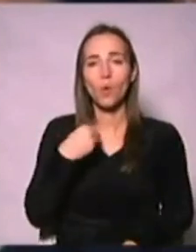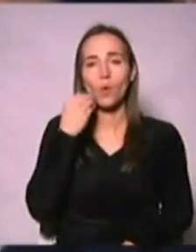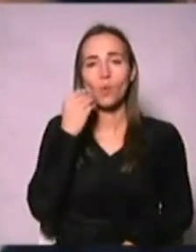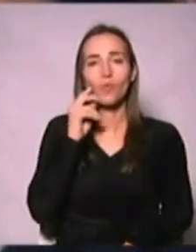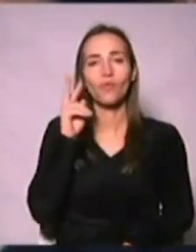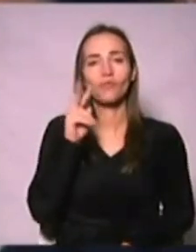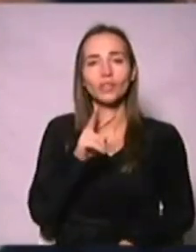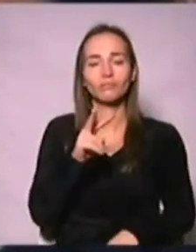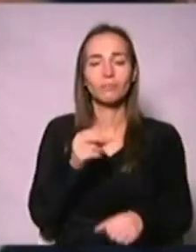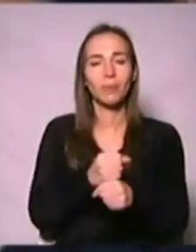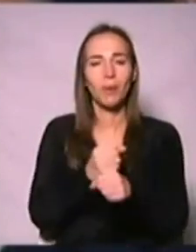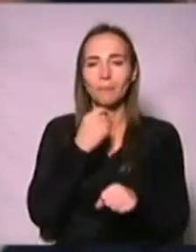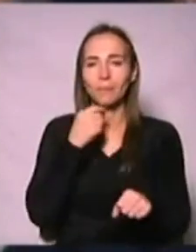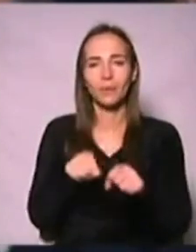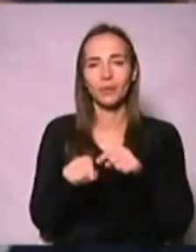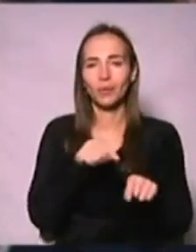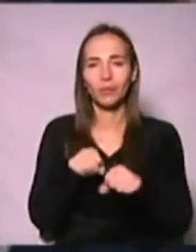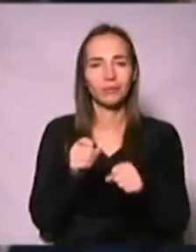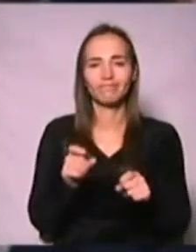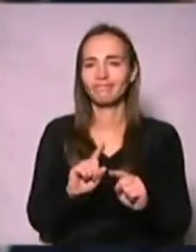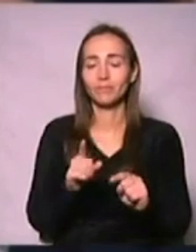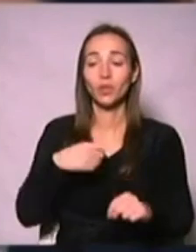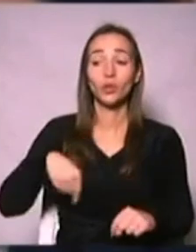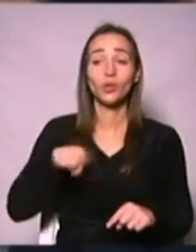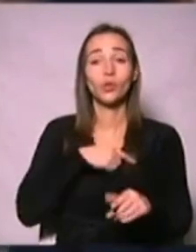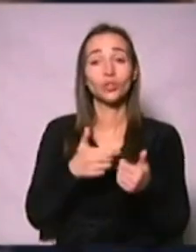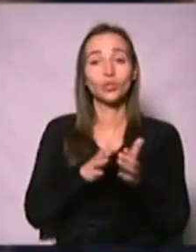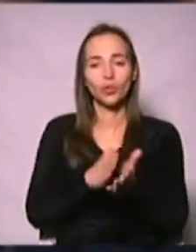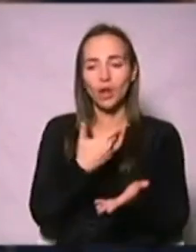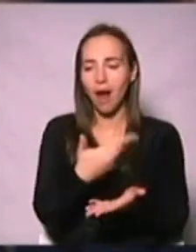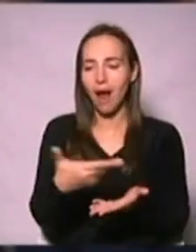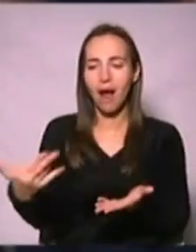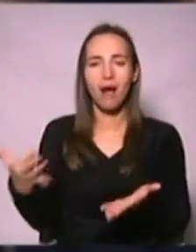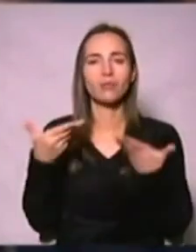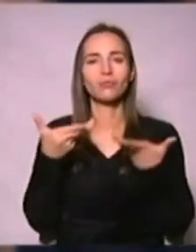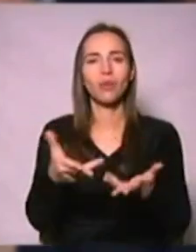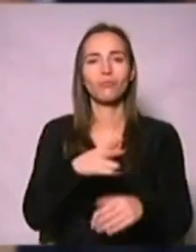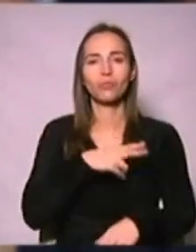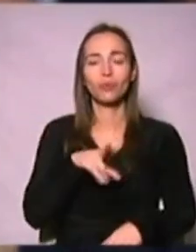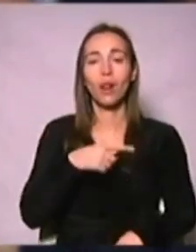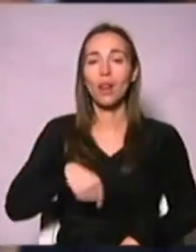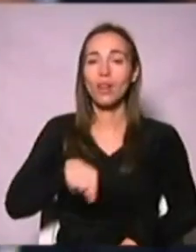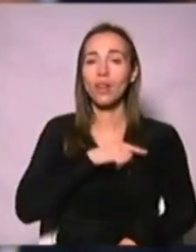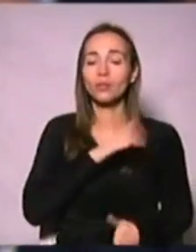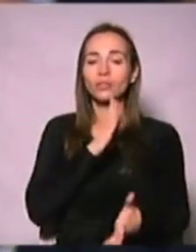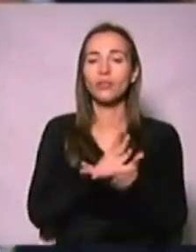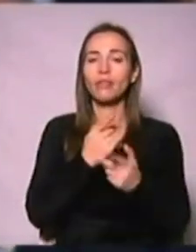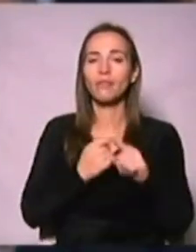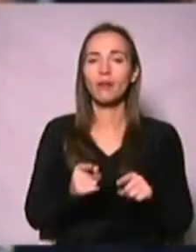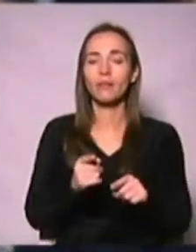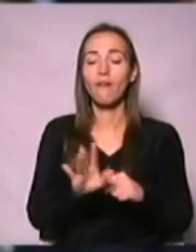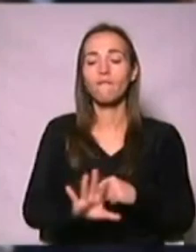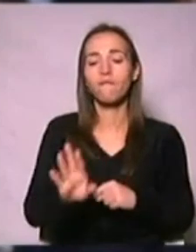a atividade partidária existimos todos para servir Portugal apenas nos distinguimos na forma de